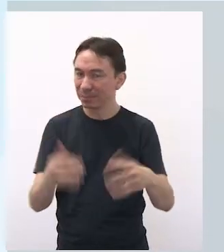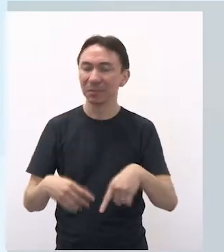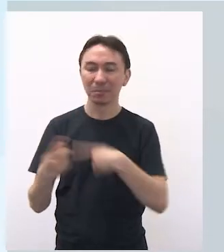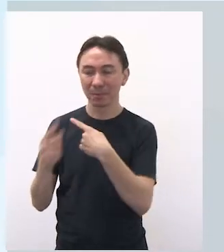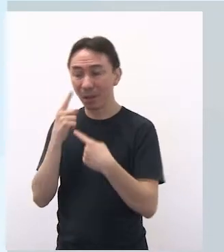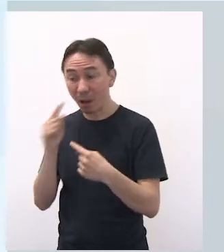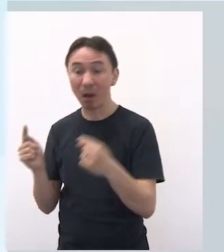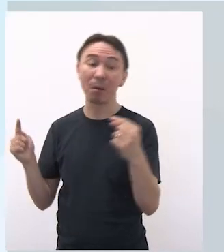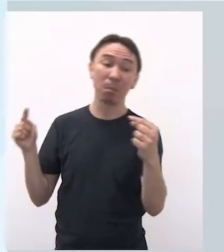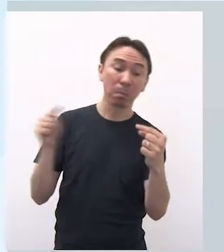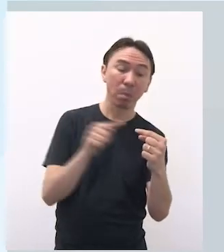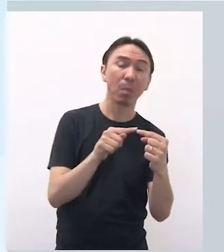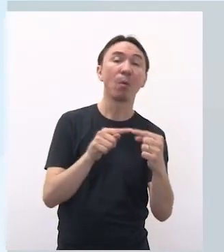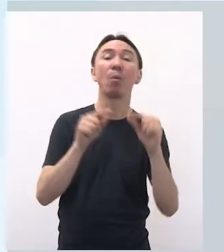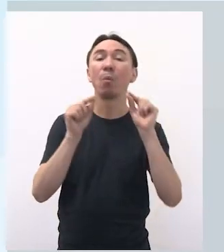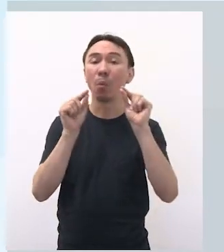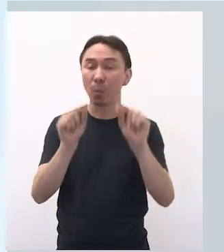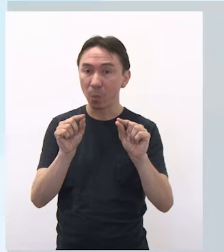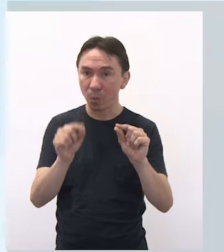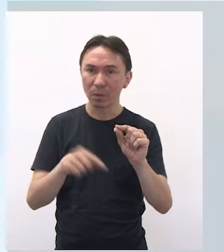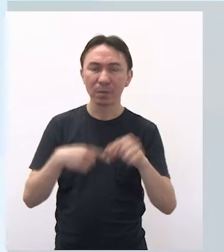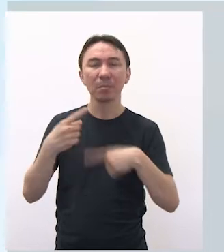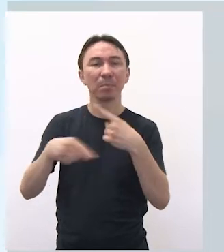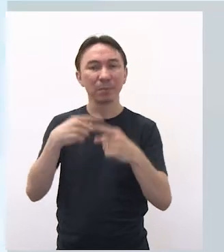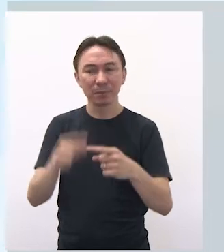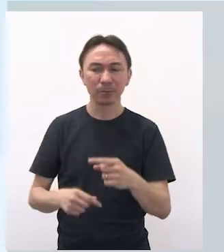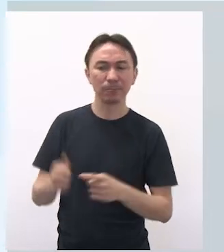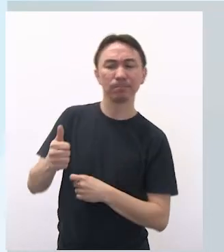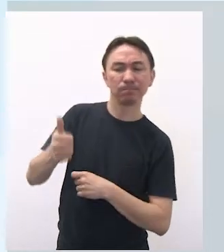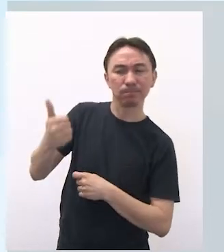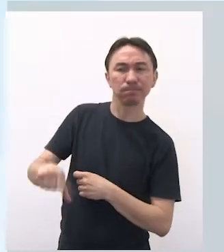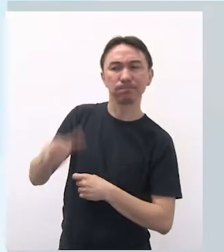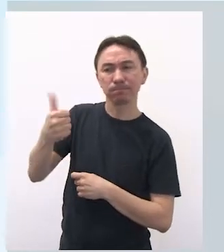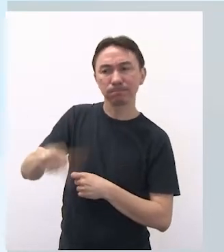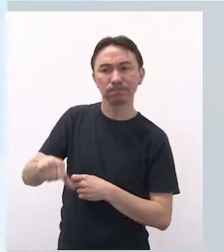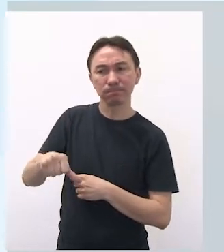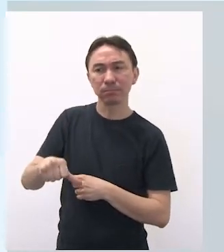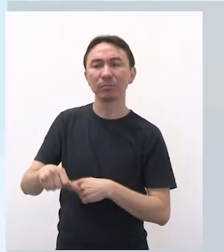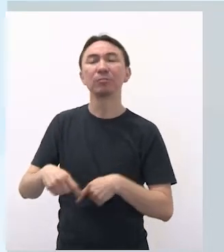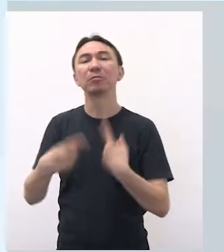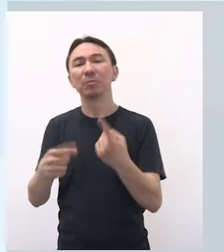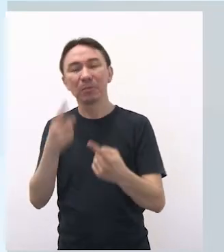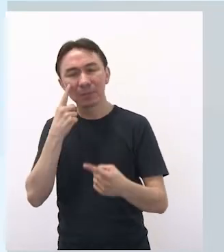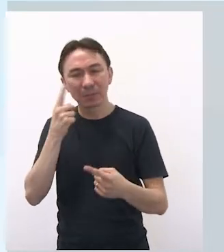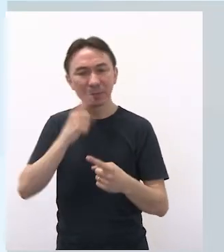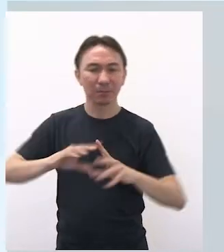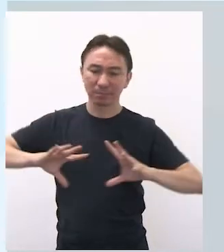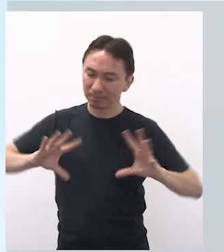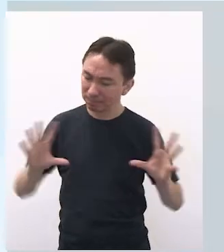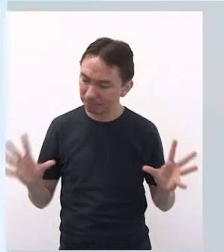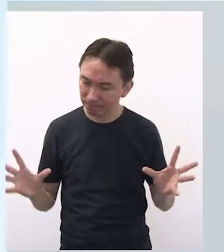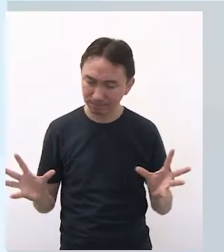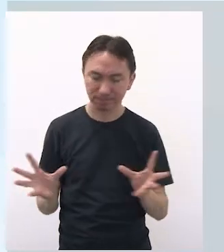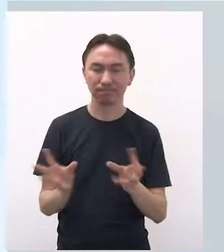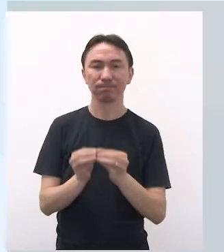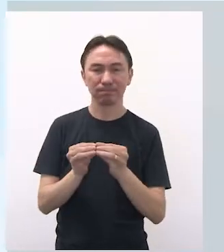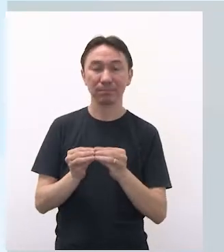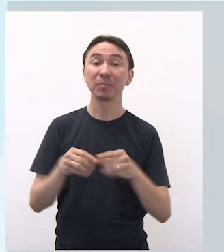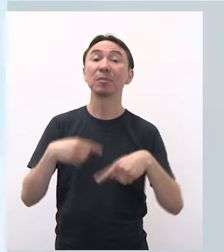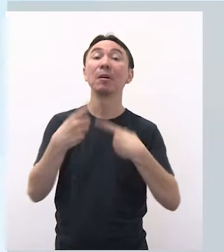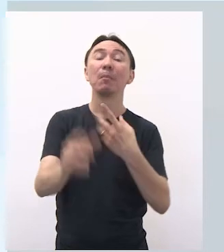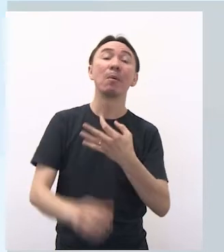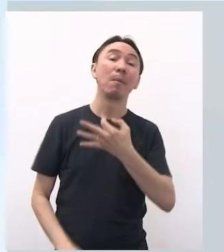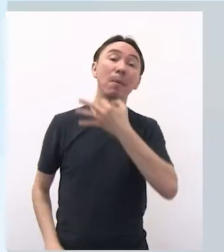aplicar, depois eu vou analisar, aí depois eu vou resumir, sintetizar, para depois emitir uma